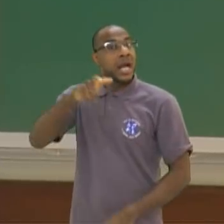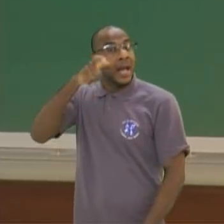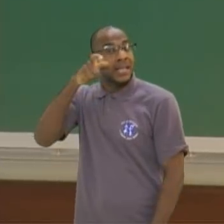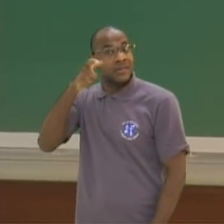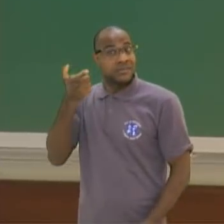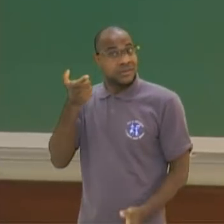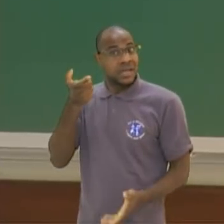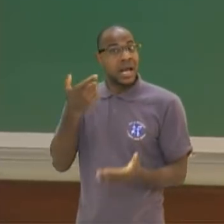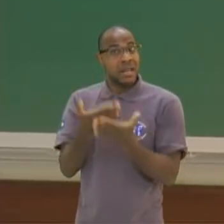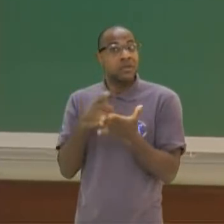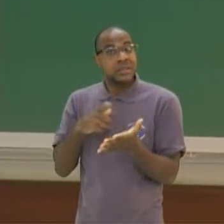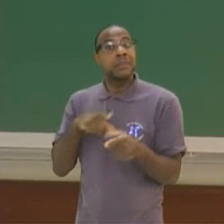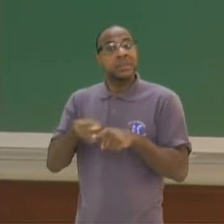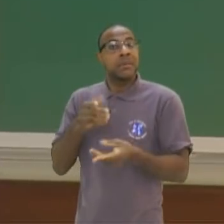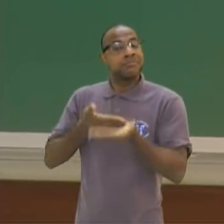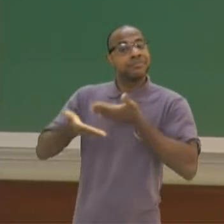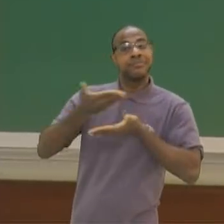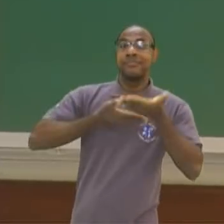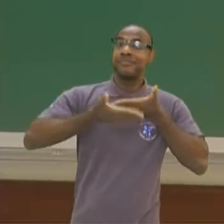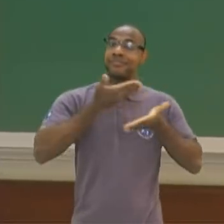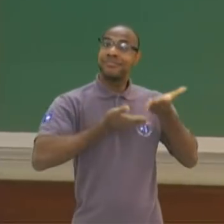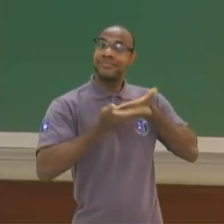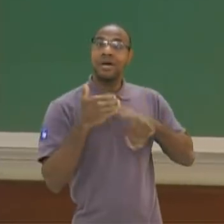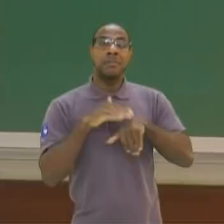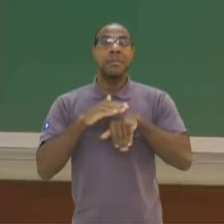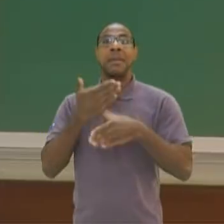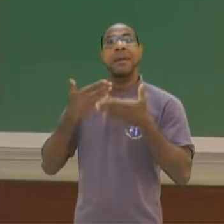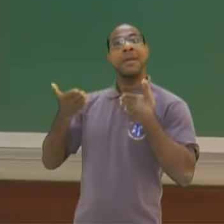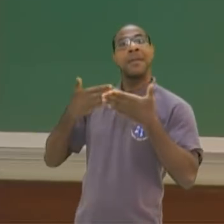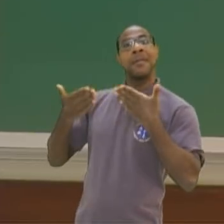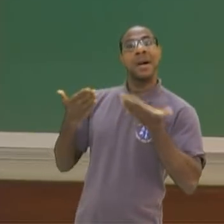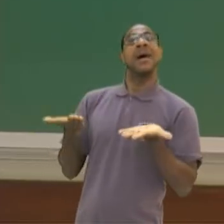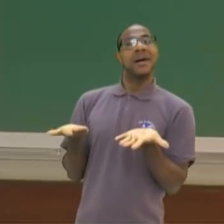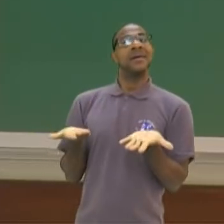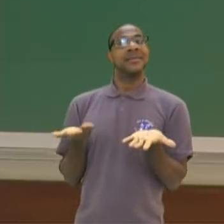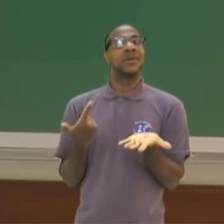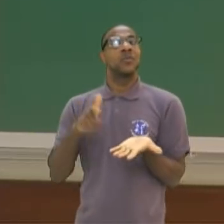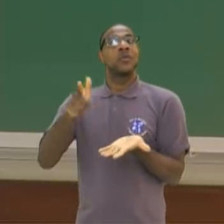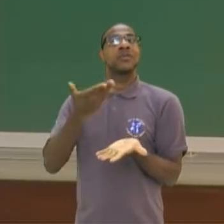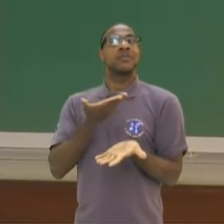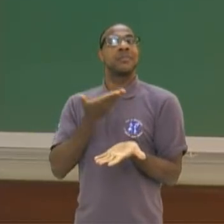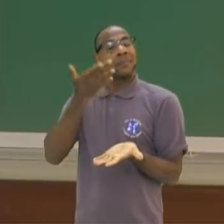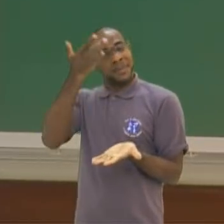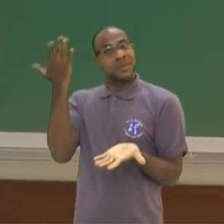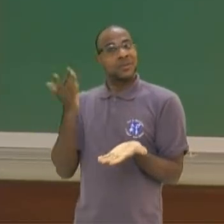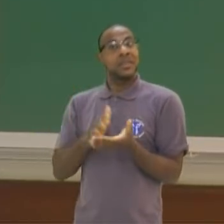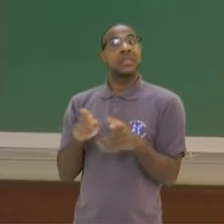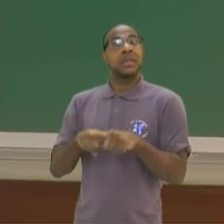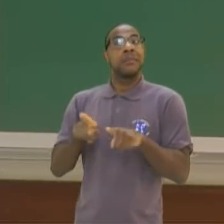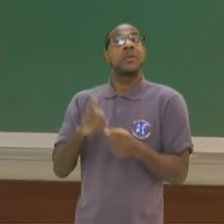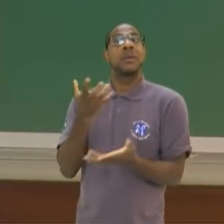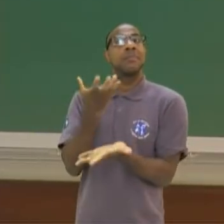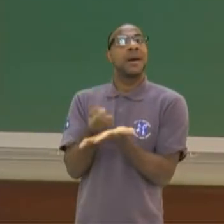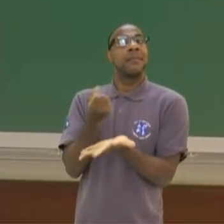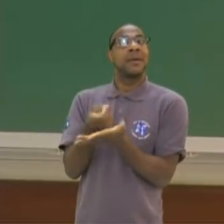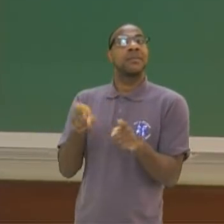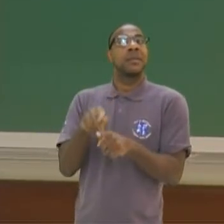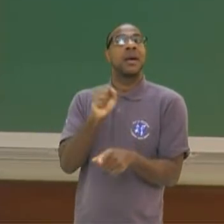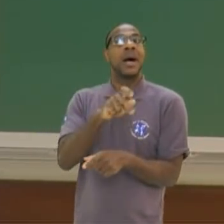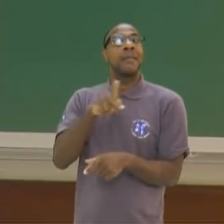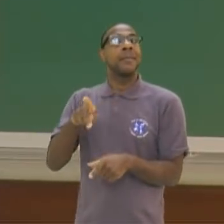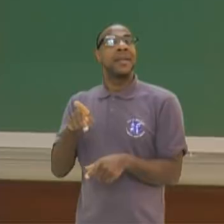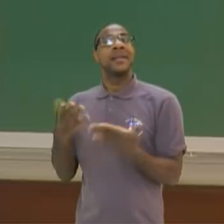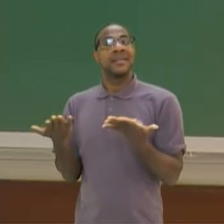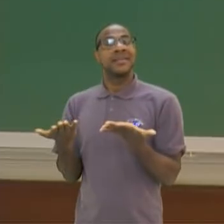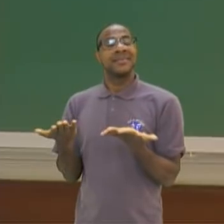você está participando, você está conversando com outras pessoas. E no aplicativo Aula Paraná, ele é mais completo,